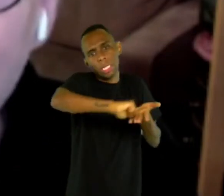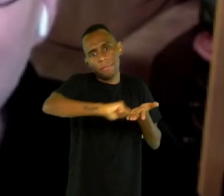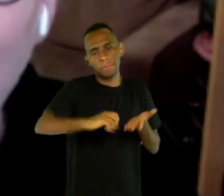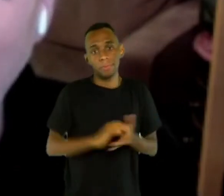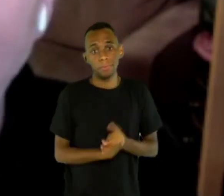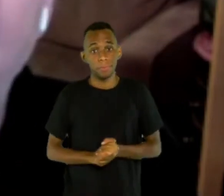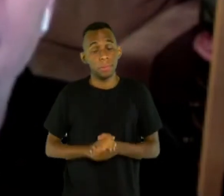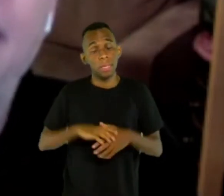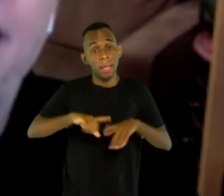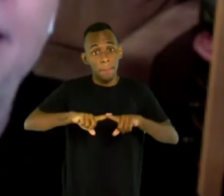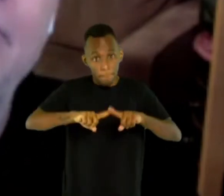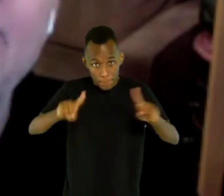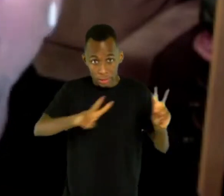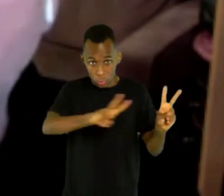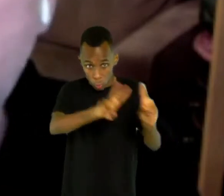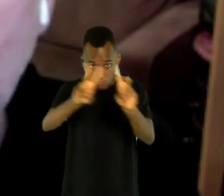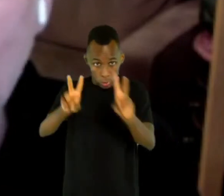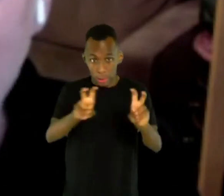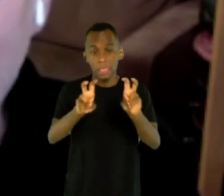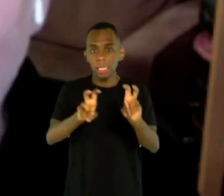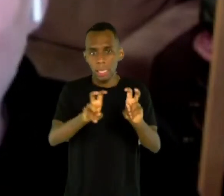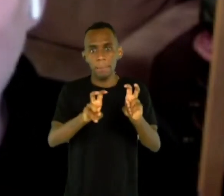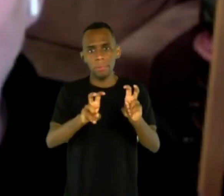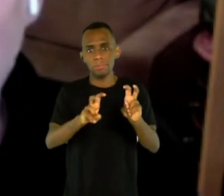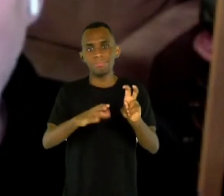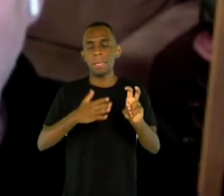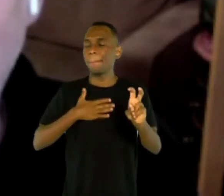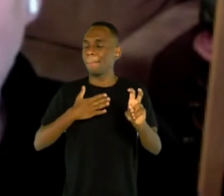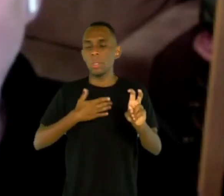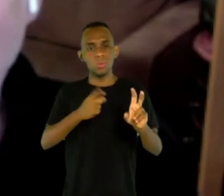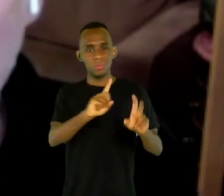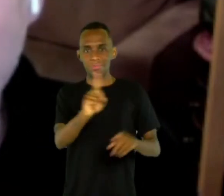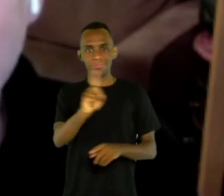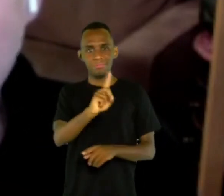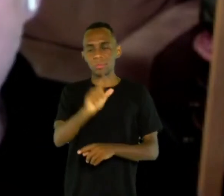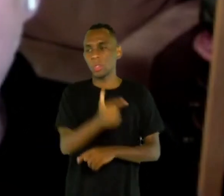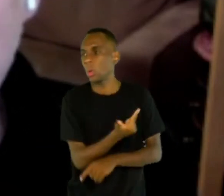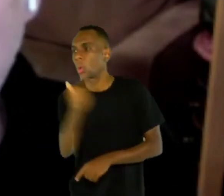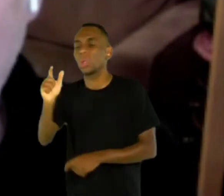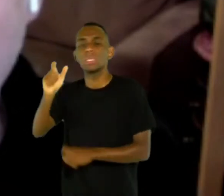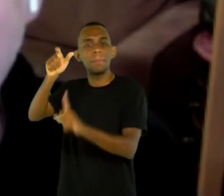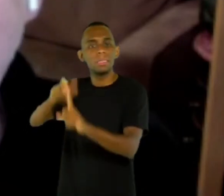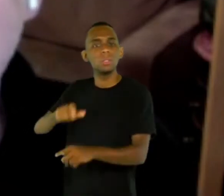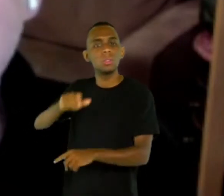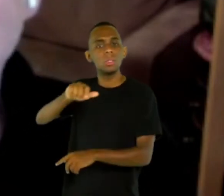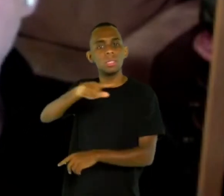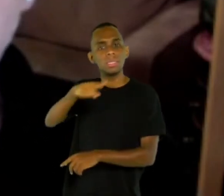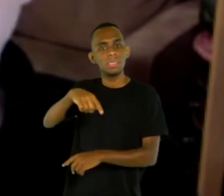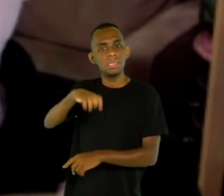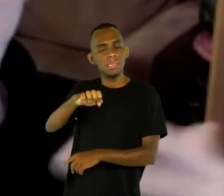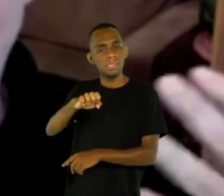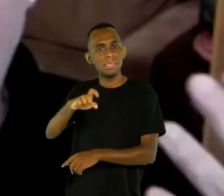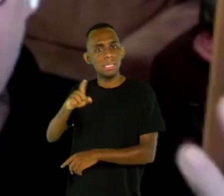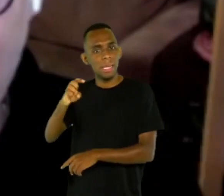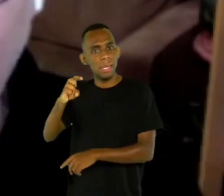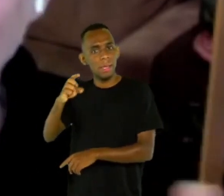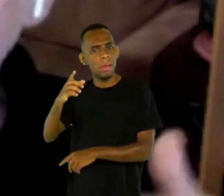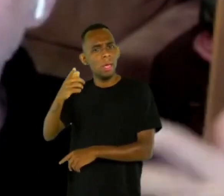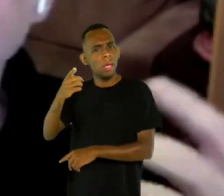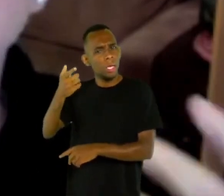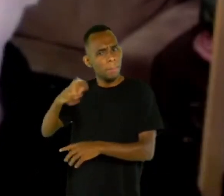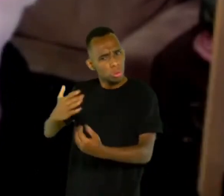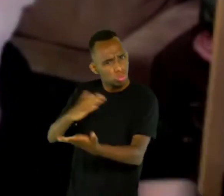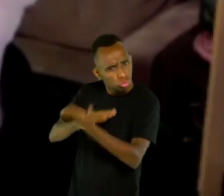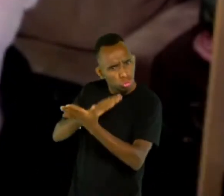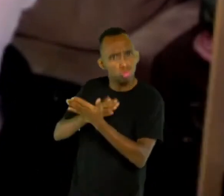título mesmo não é meu. O título é do Zé Eduardo Agualusa, que me ajudou. Eu estava com o romance